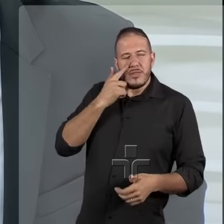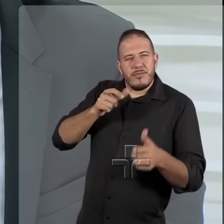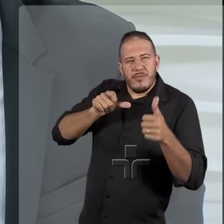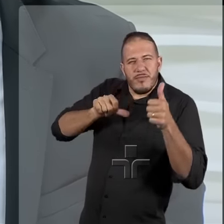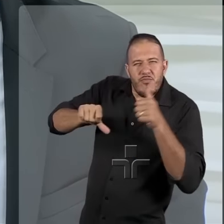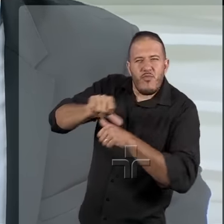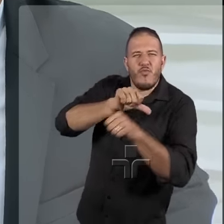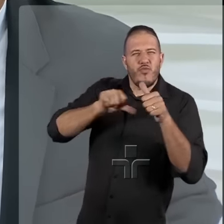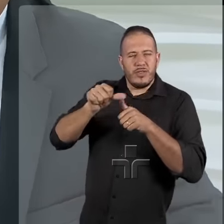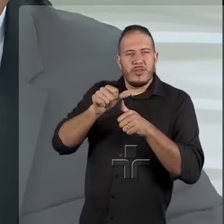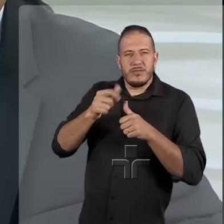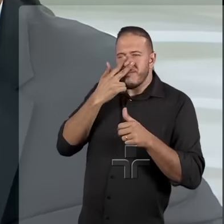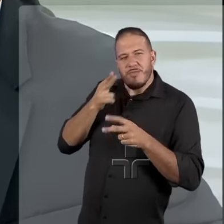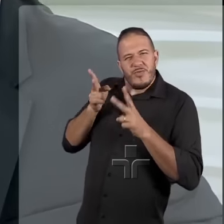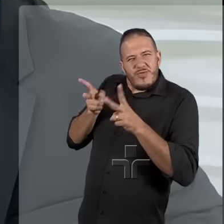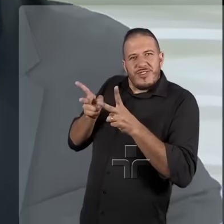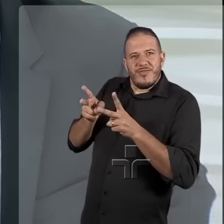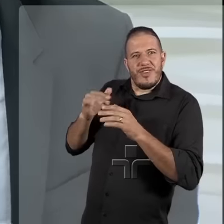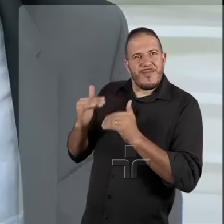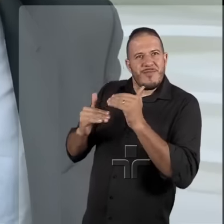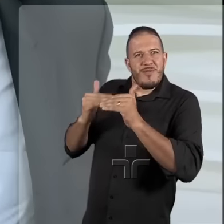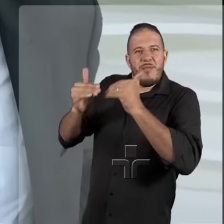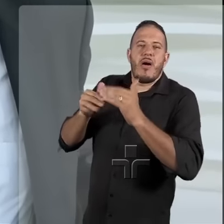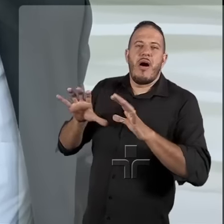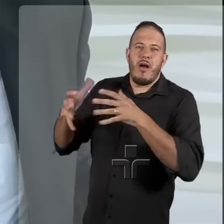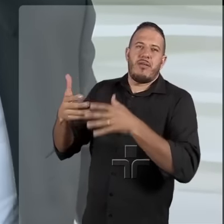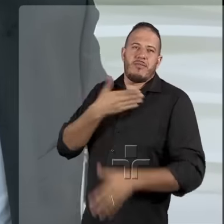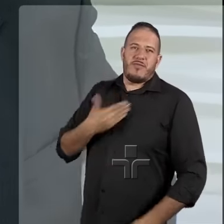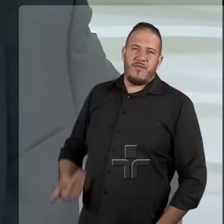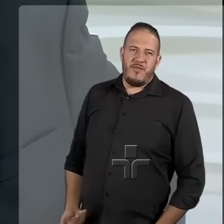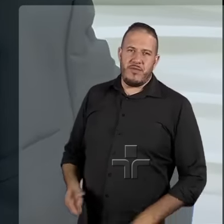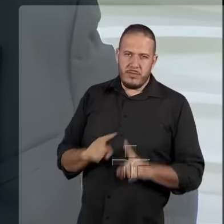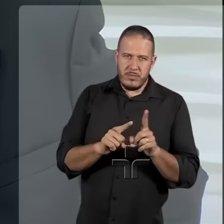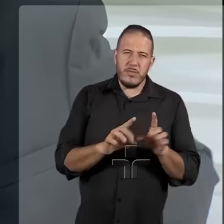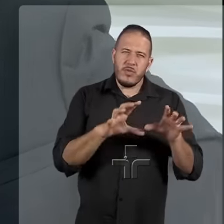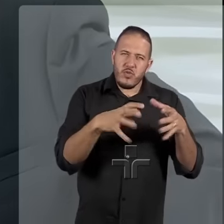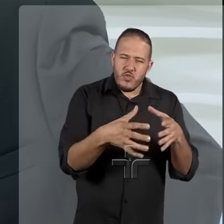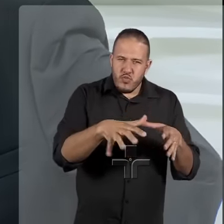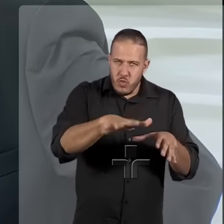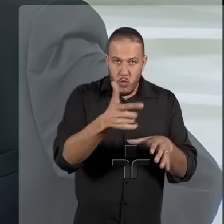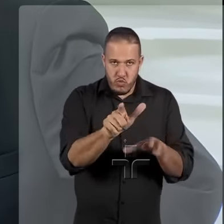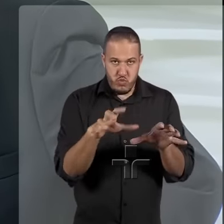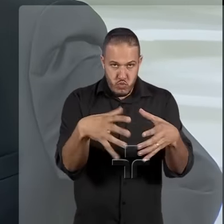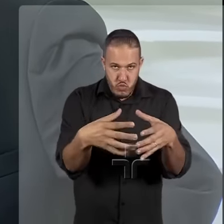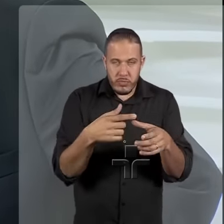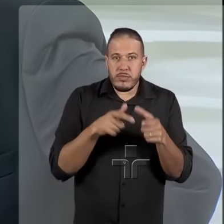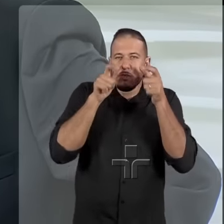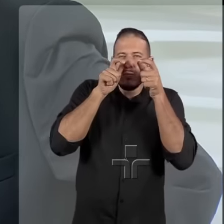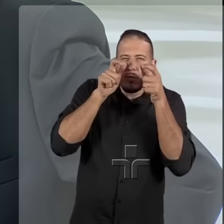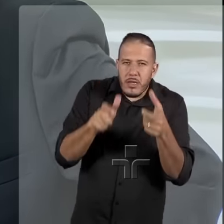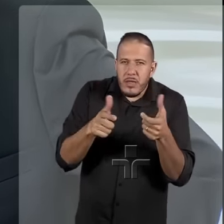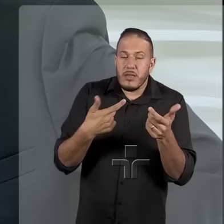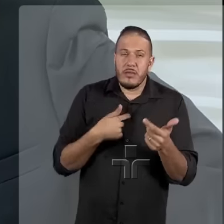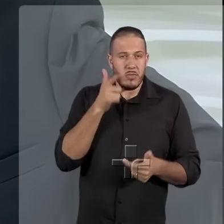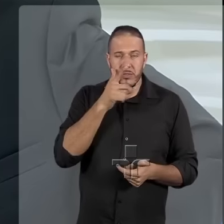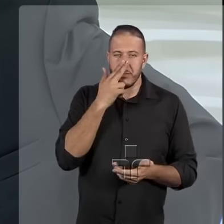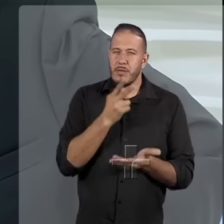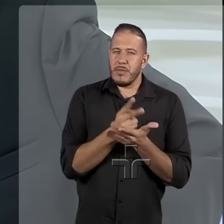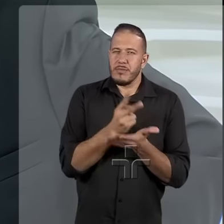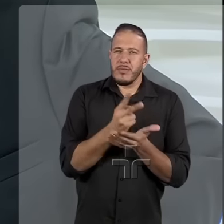de sustentabilidade do governo. No caso dos grupos de interesse, é para manutenção de